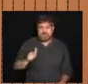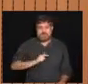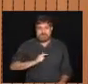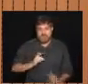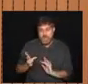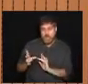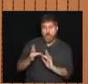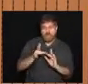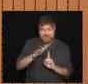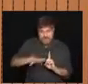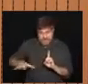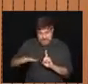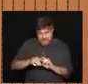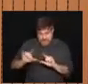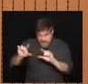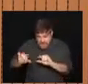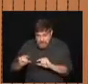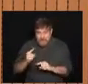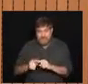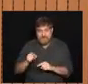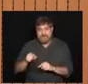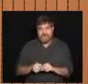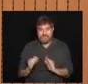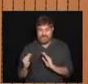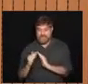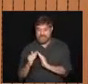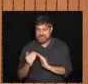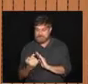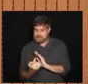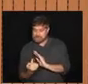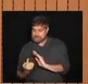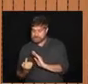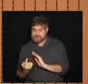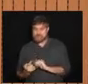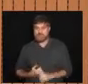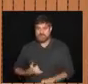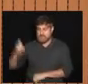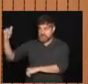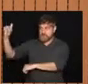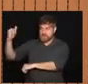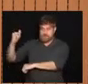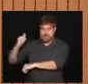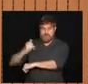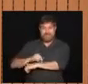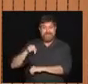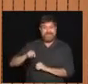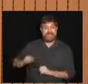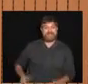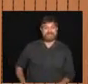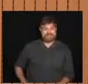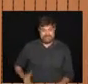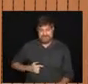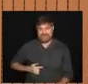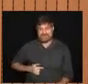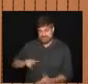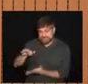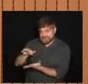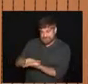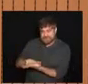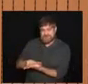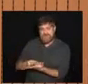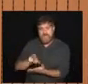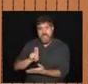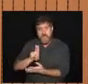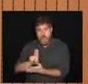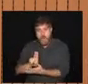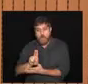de transmissão menor, porque ela entrou em isolamento domiciliar após chegar da Europa, mas ela está grave, ela está na UTI.